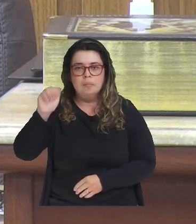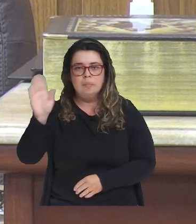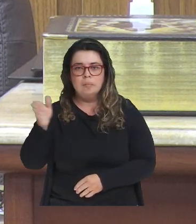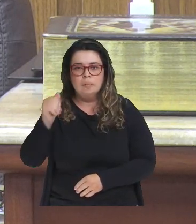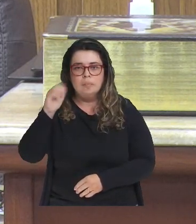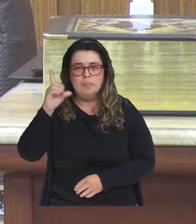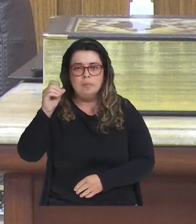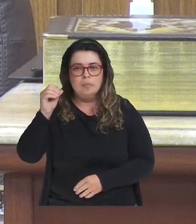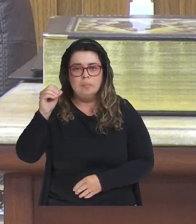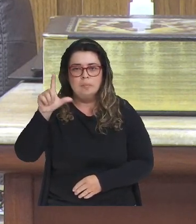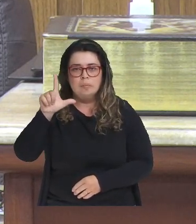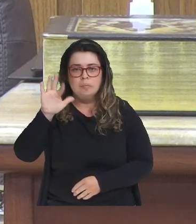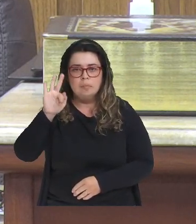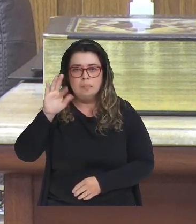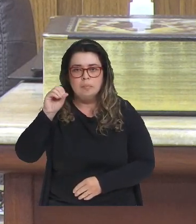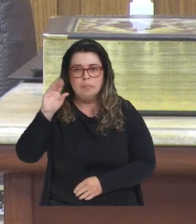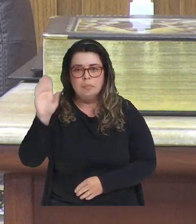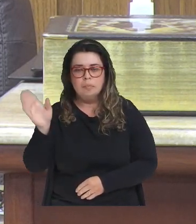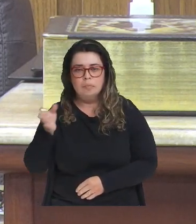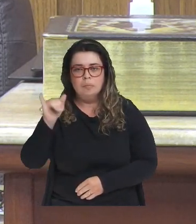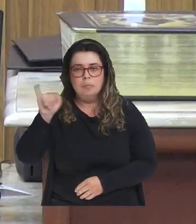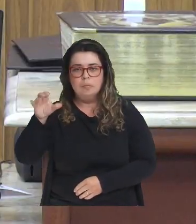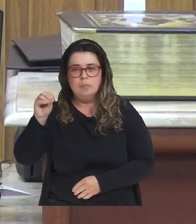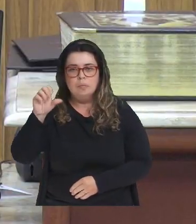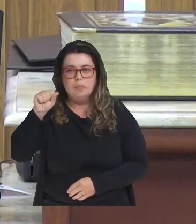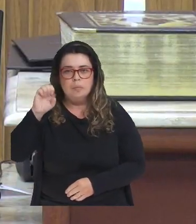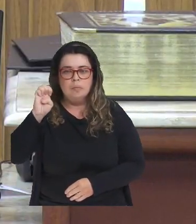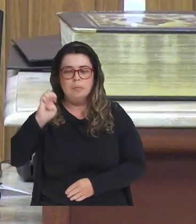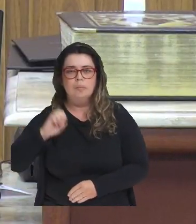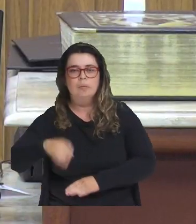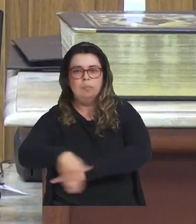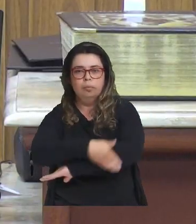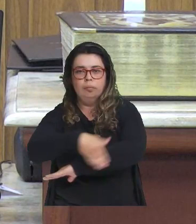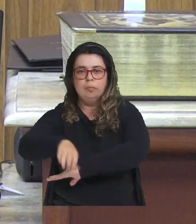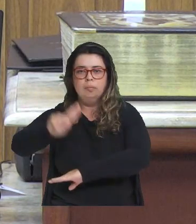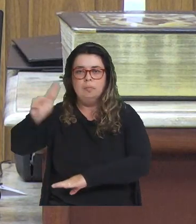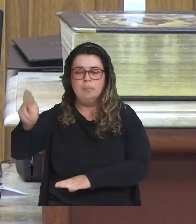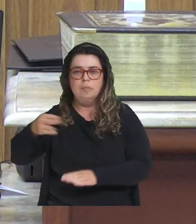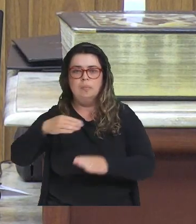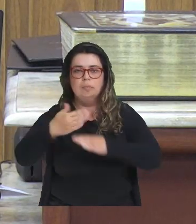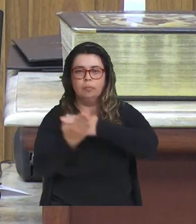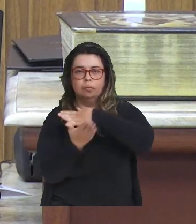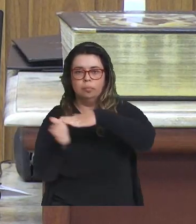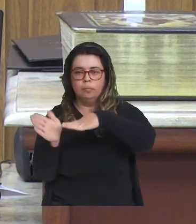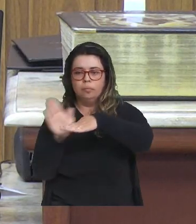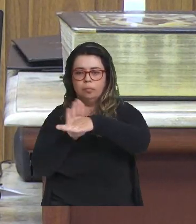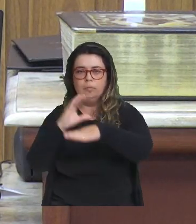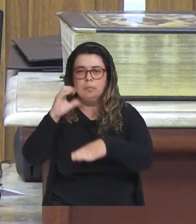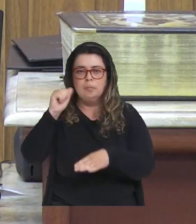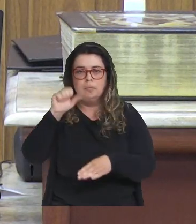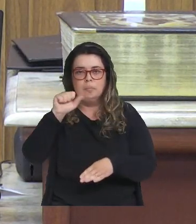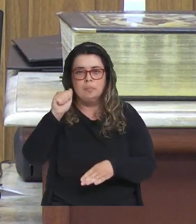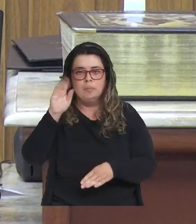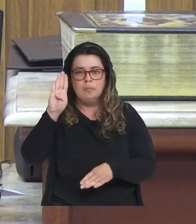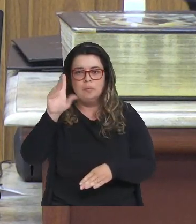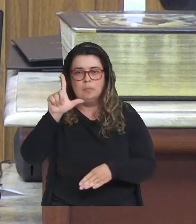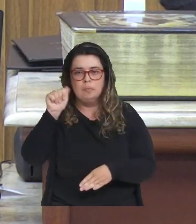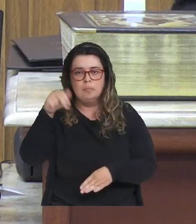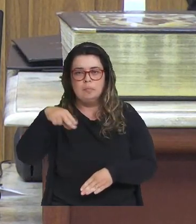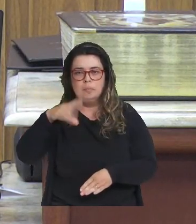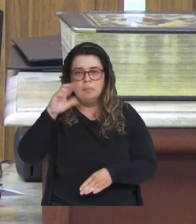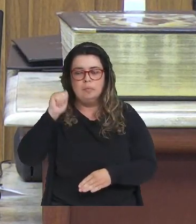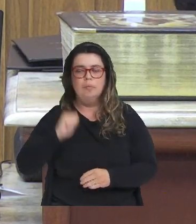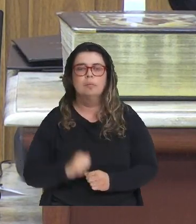José Machado Dias, a Alameda H, do Casa Blanca Residencial. Projeto de Lei